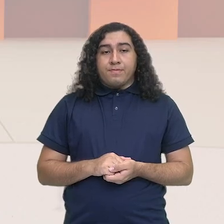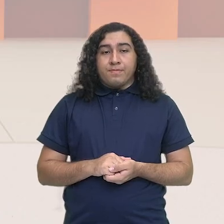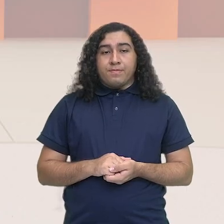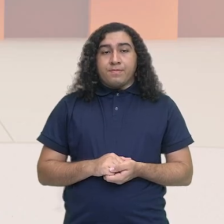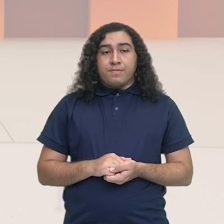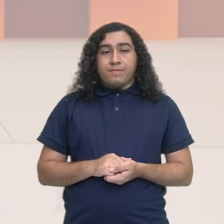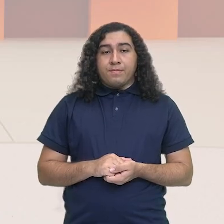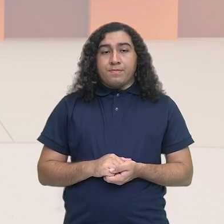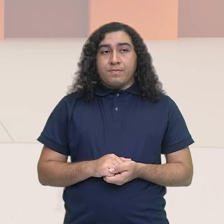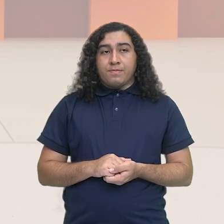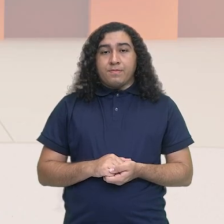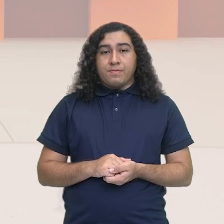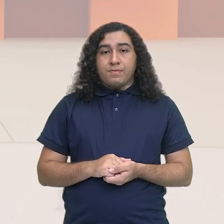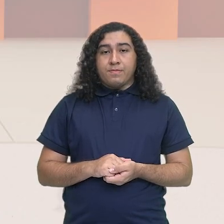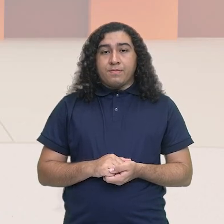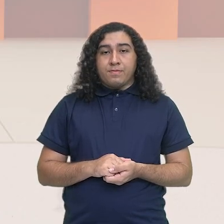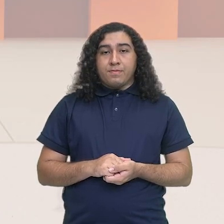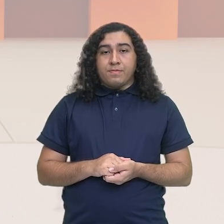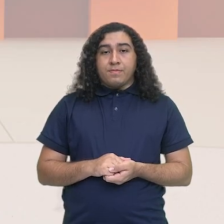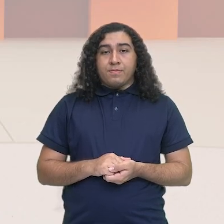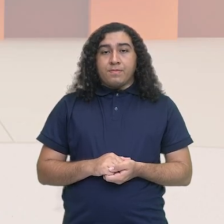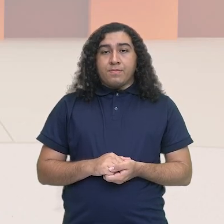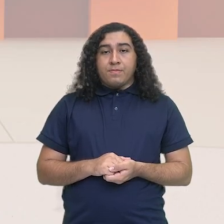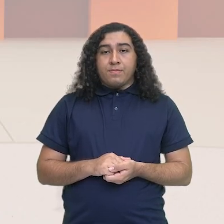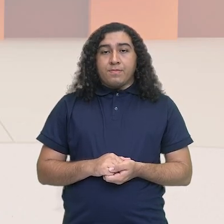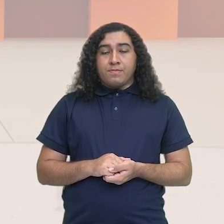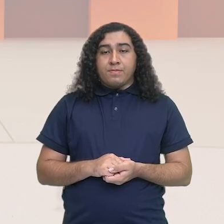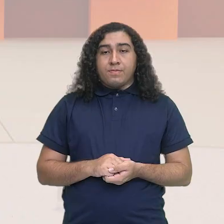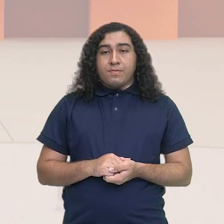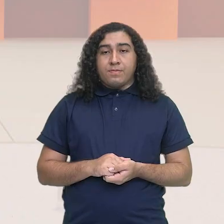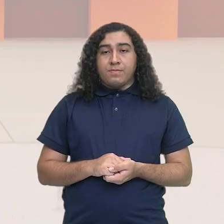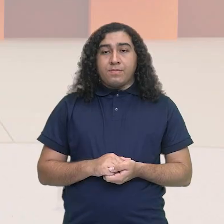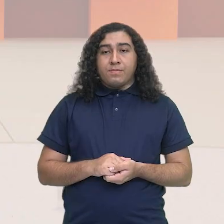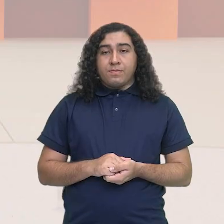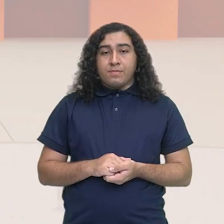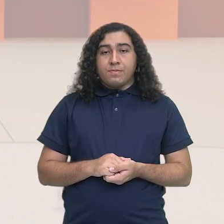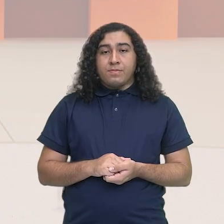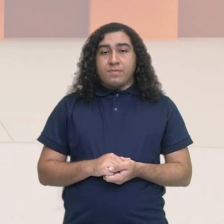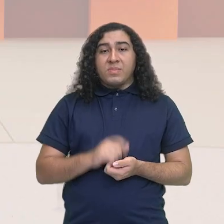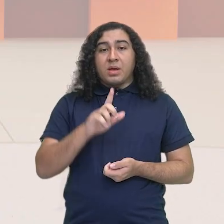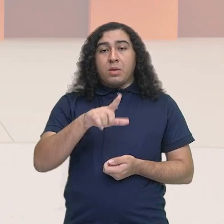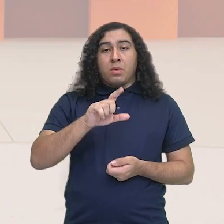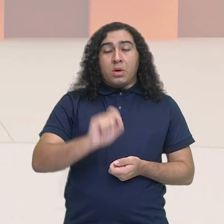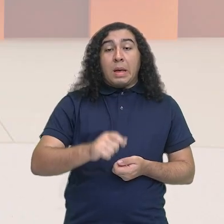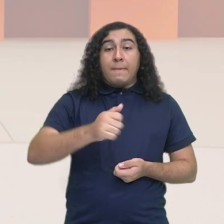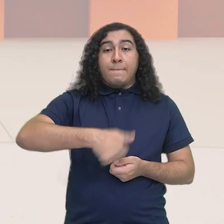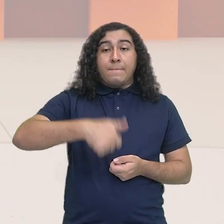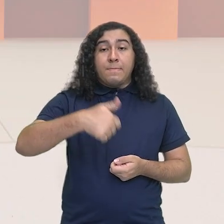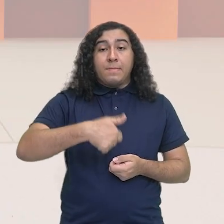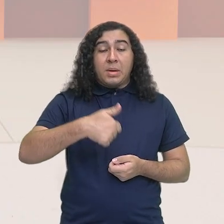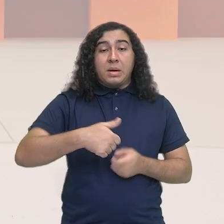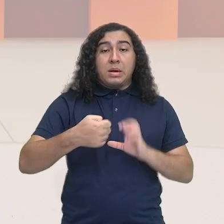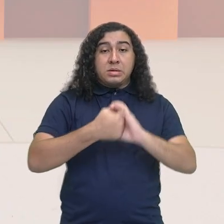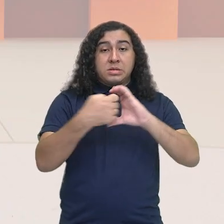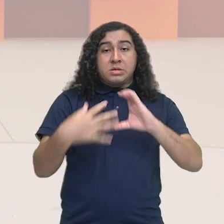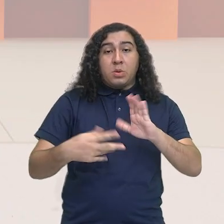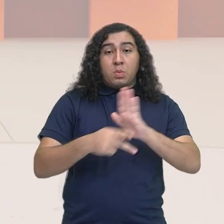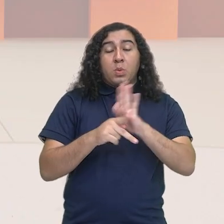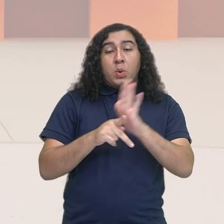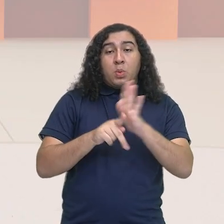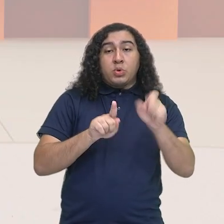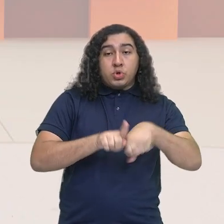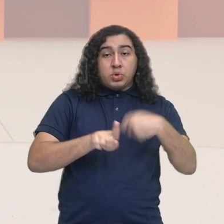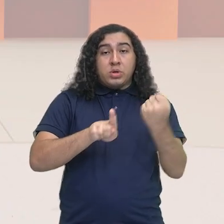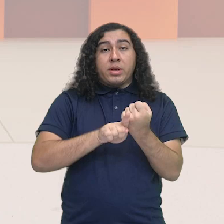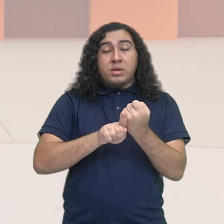Então, ela consiste, né, na primeira espécie de socialização que o indivíduo